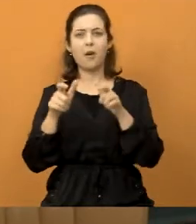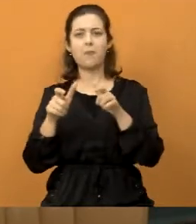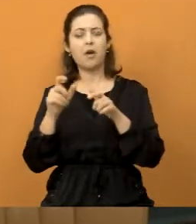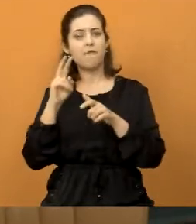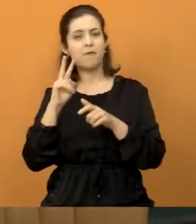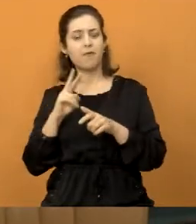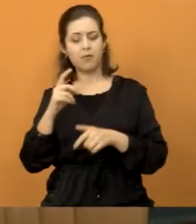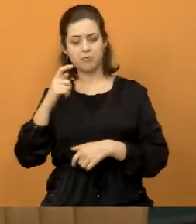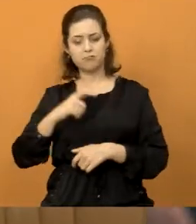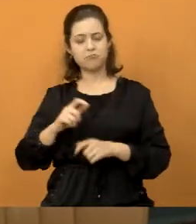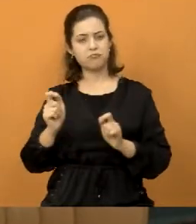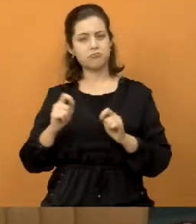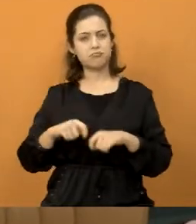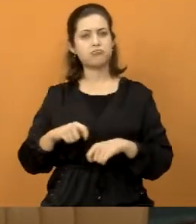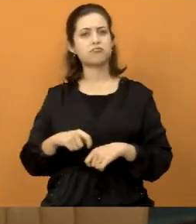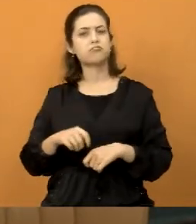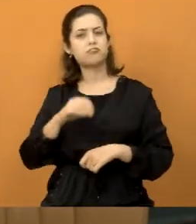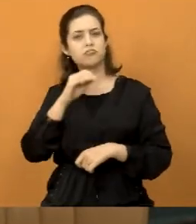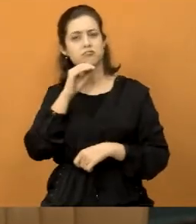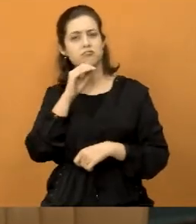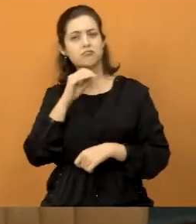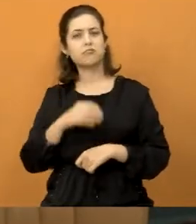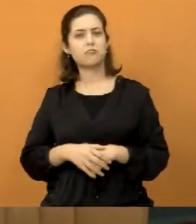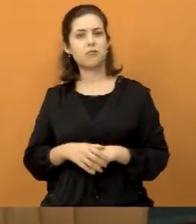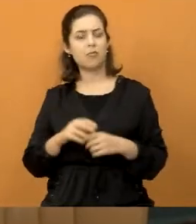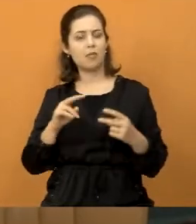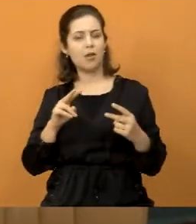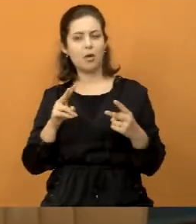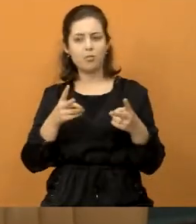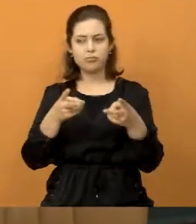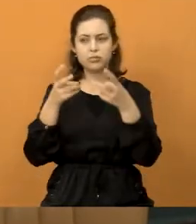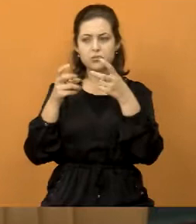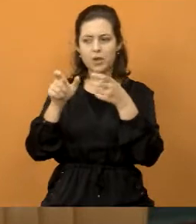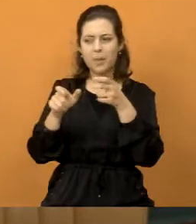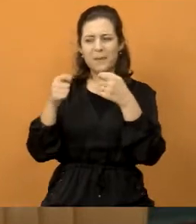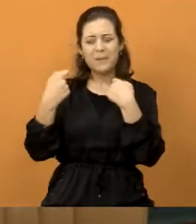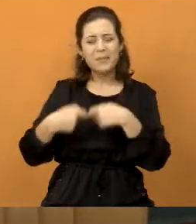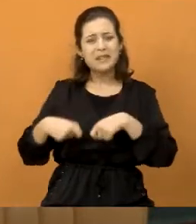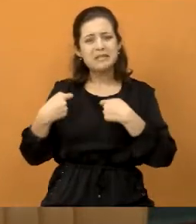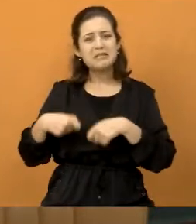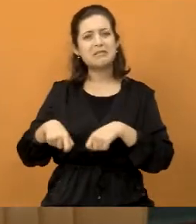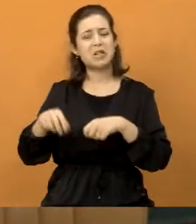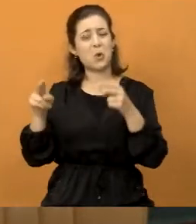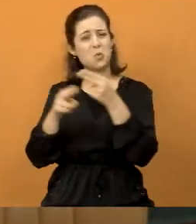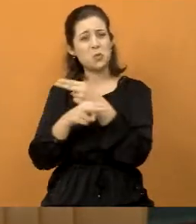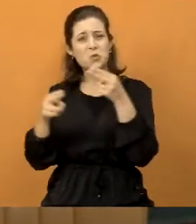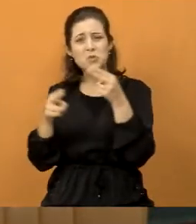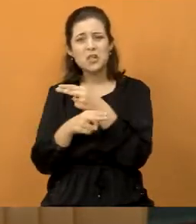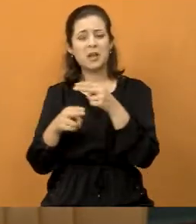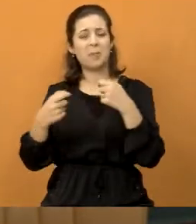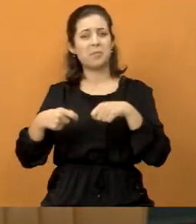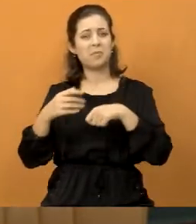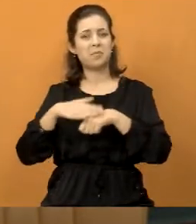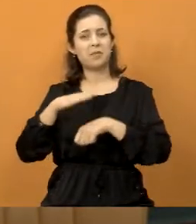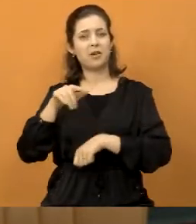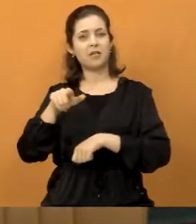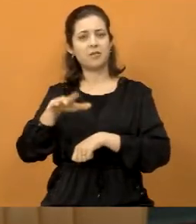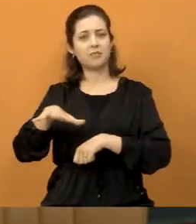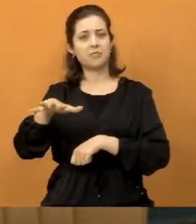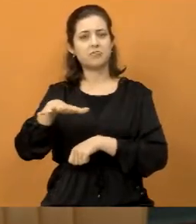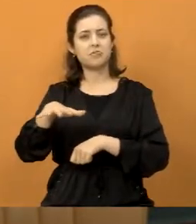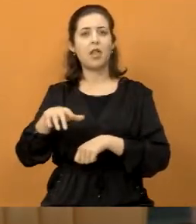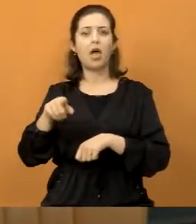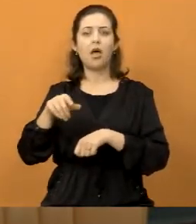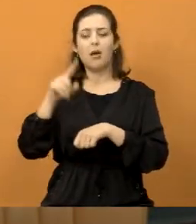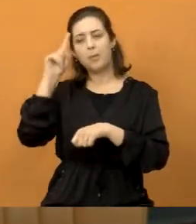que o vereador ele vai ter essa oportunidade de olhar as demandas que são mais urgentes são mais necessárias para o nosso município